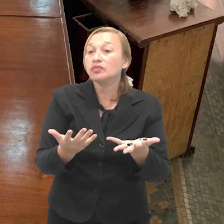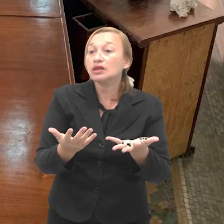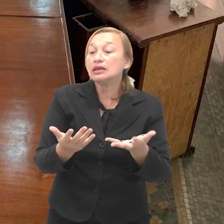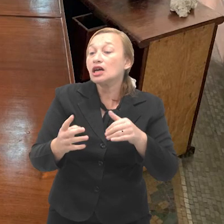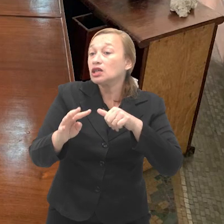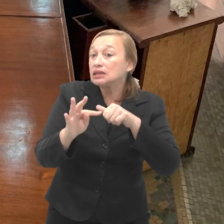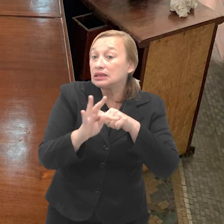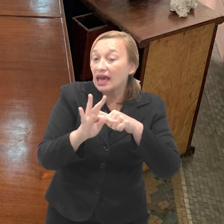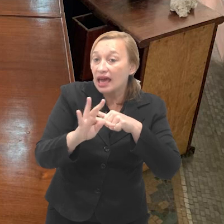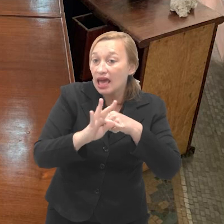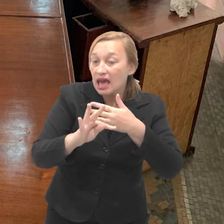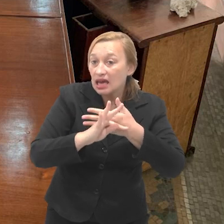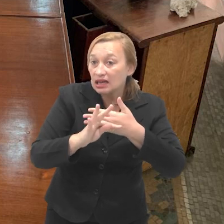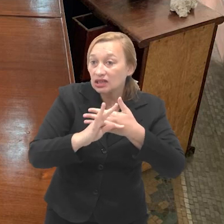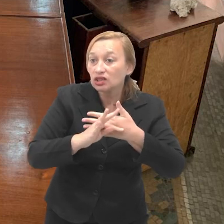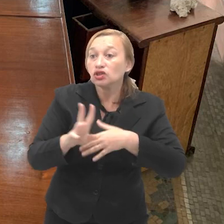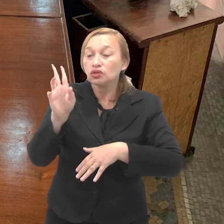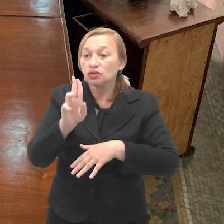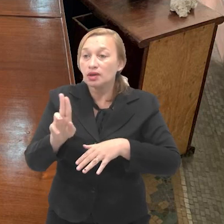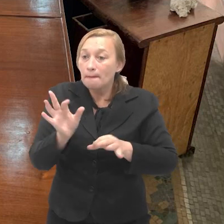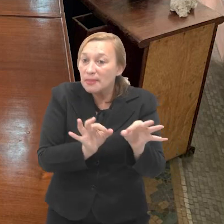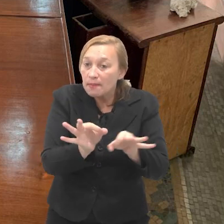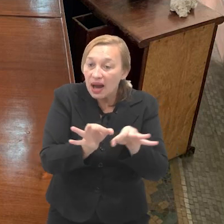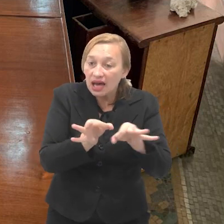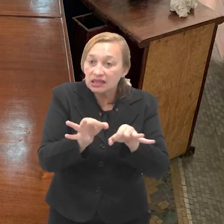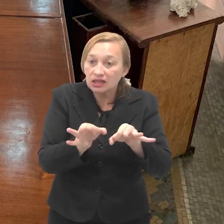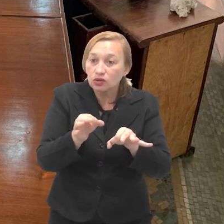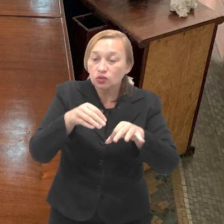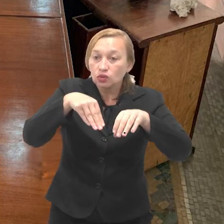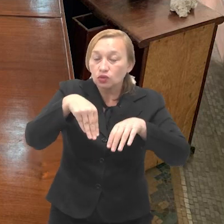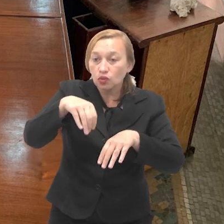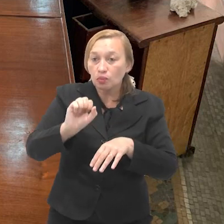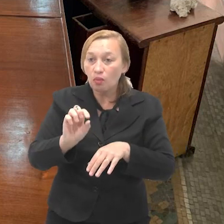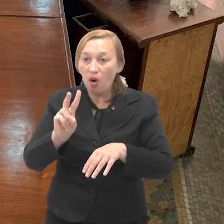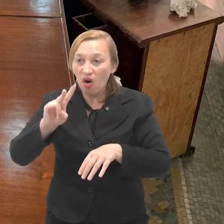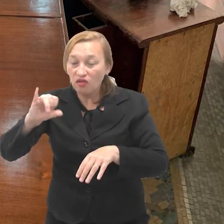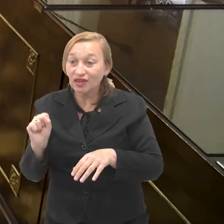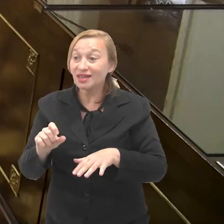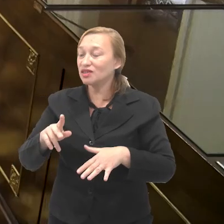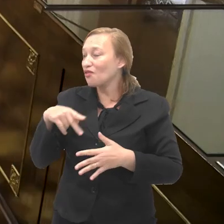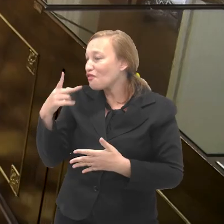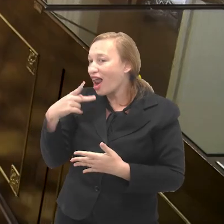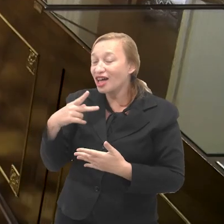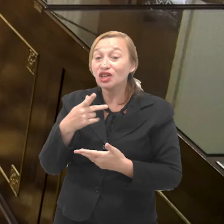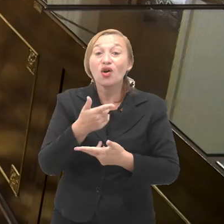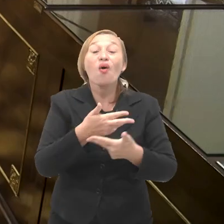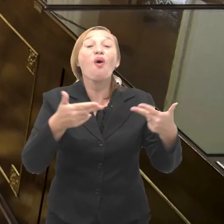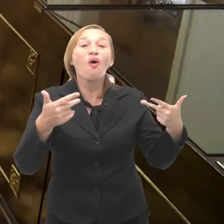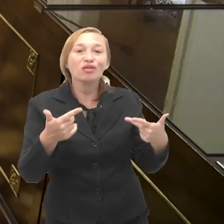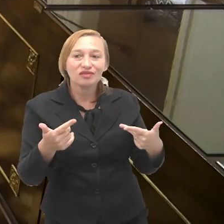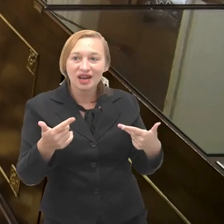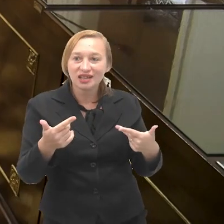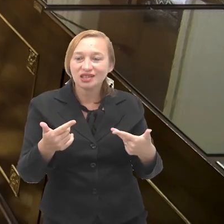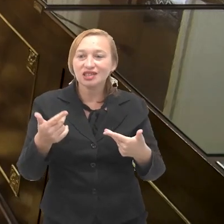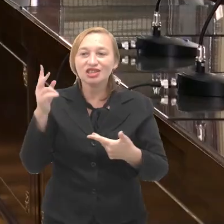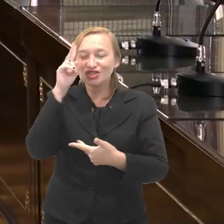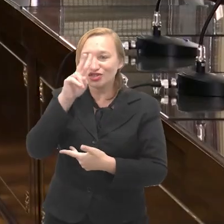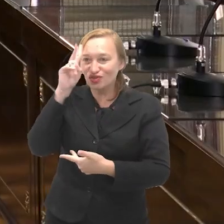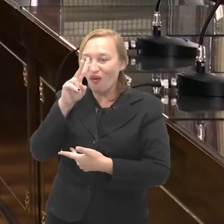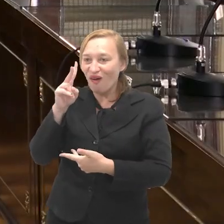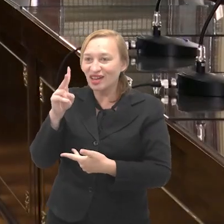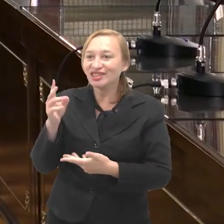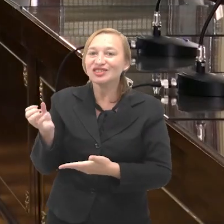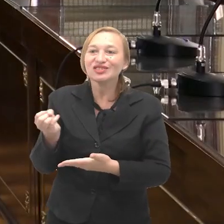eles tiveram condição técnica de fazer intervenção nesses móveis. Mas essa sala é uma sala de muitas outras